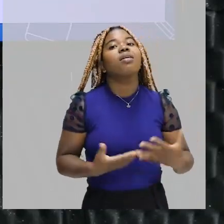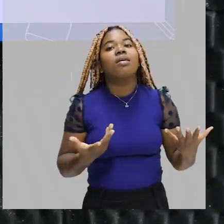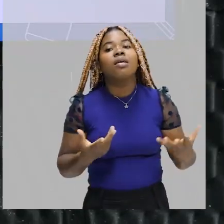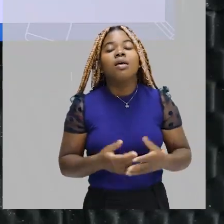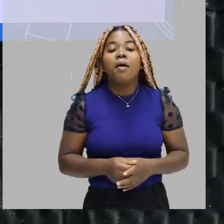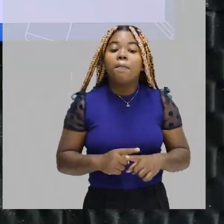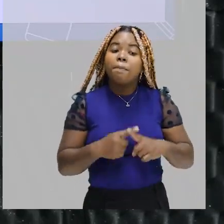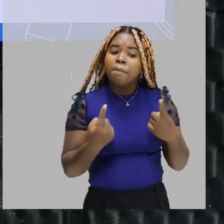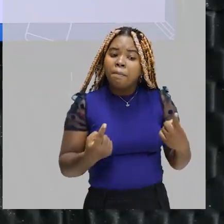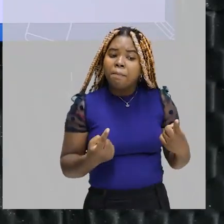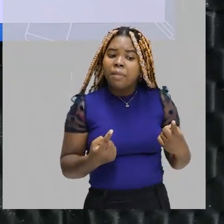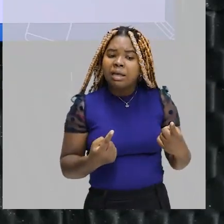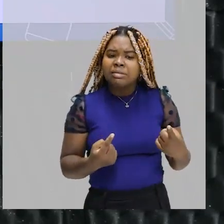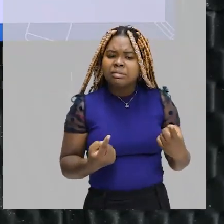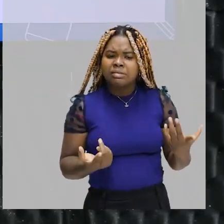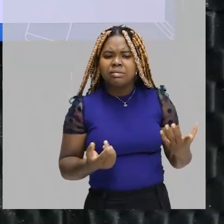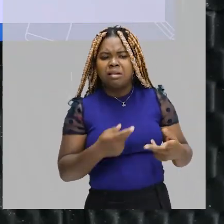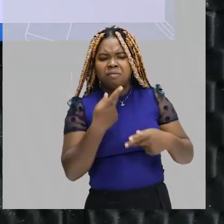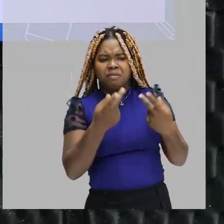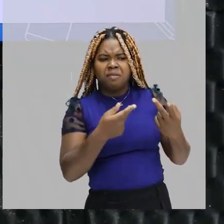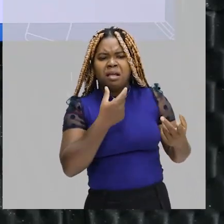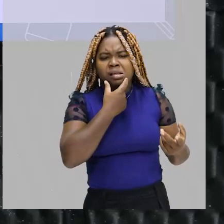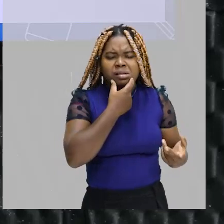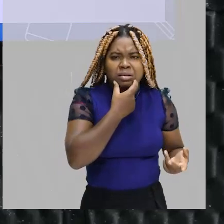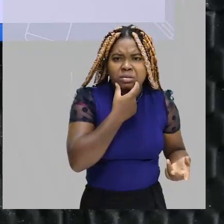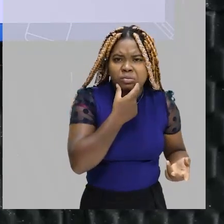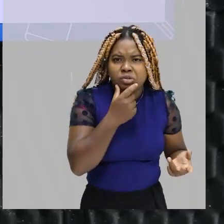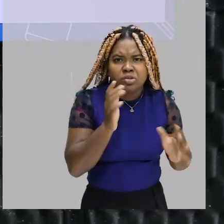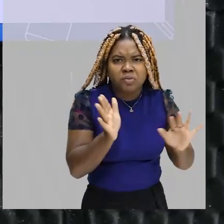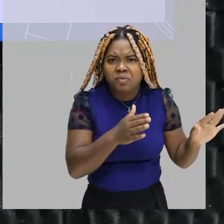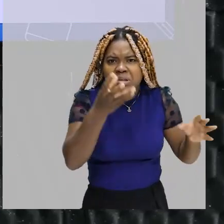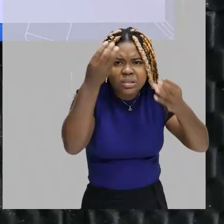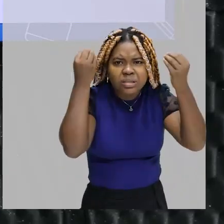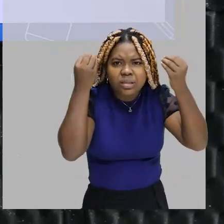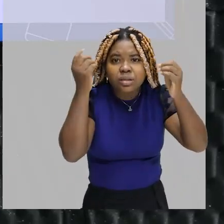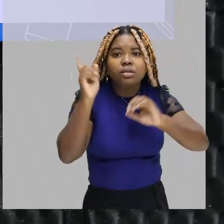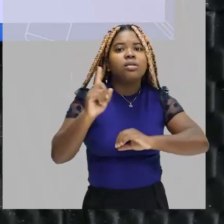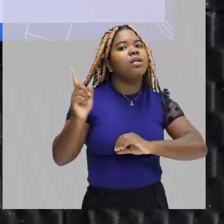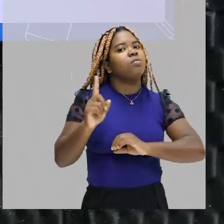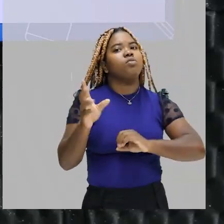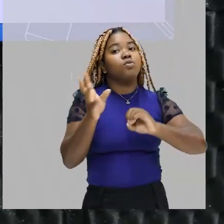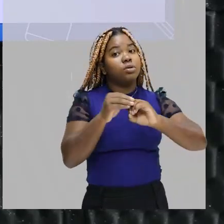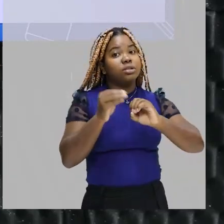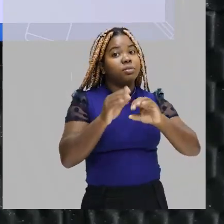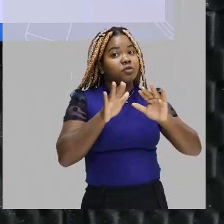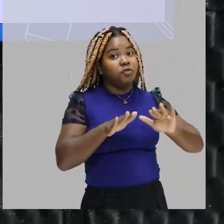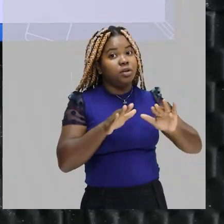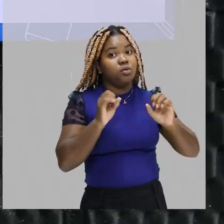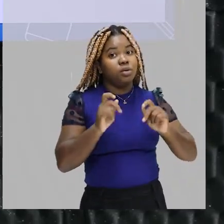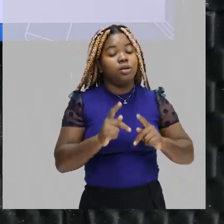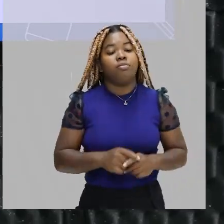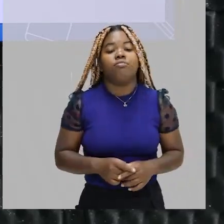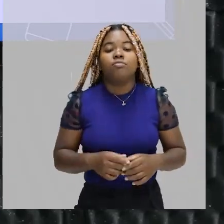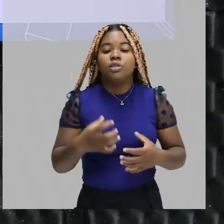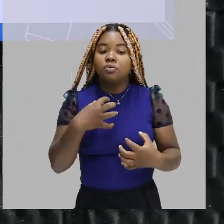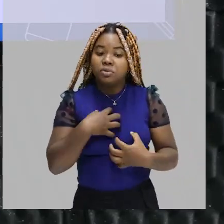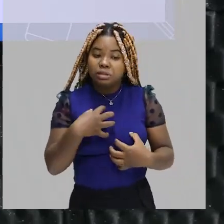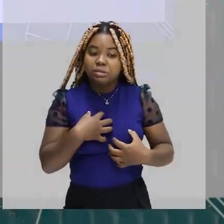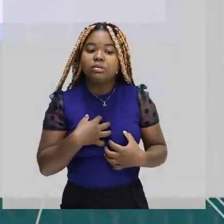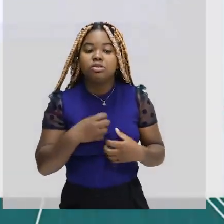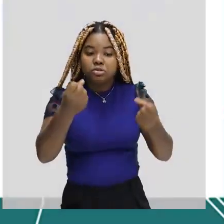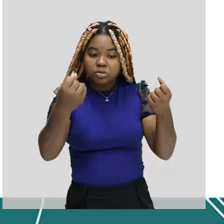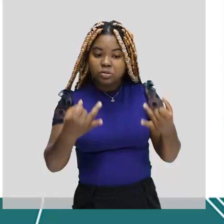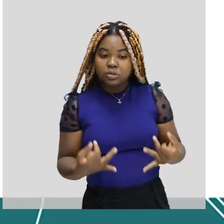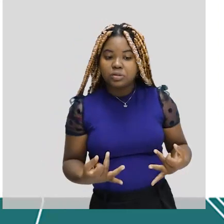fluência, mas ela não vai deixar de falar o idioma. O conhecimento vai ficar armazenado, tá bom? Então, é nesse sentido que a gente fala de